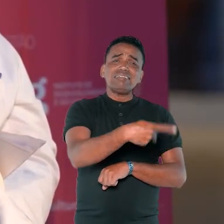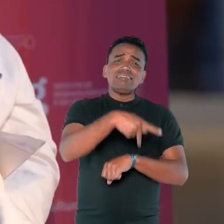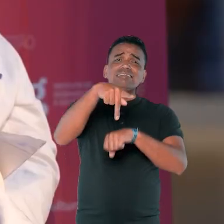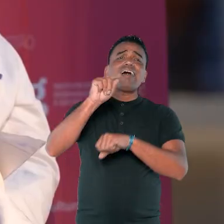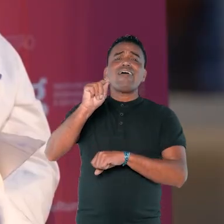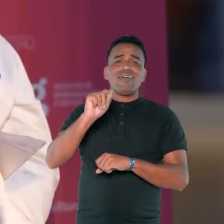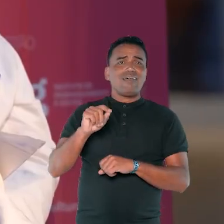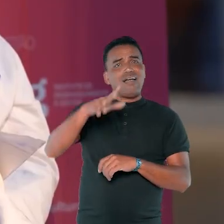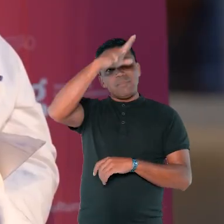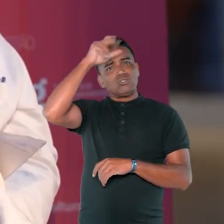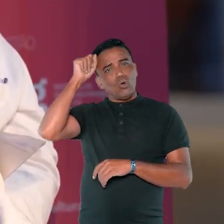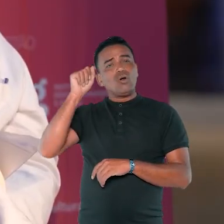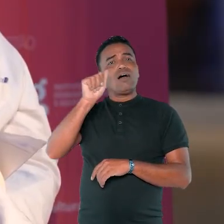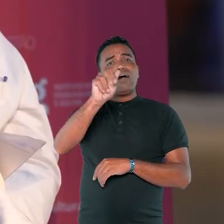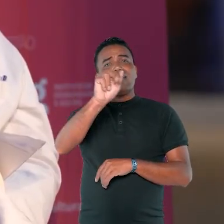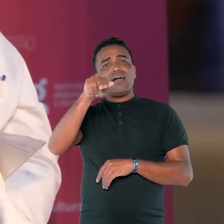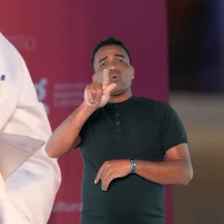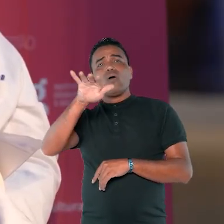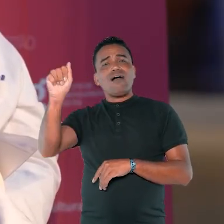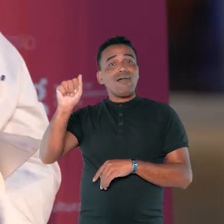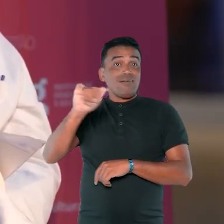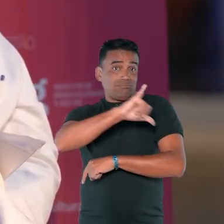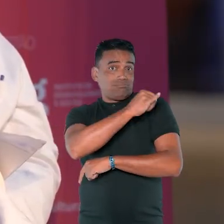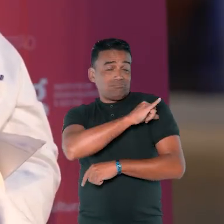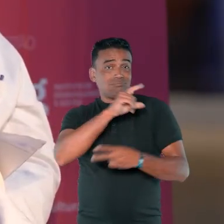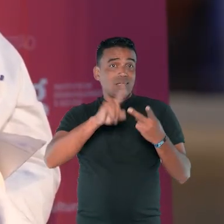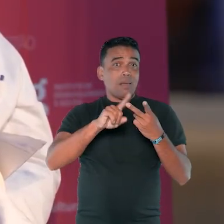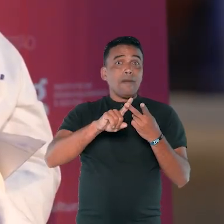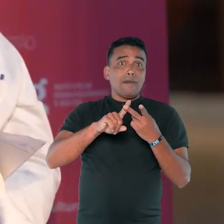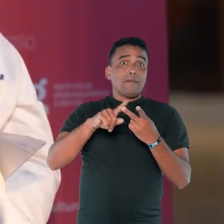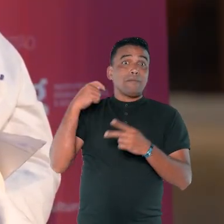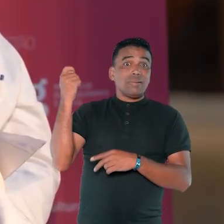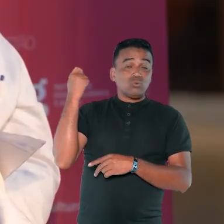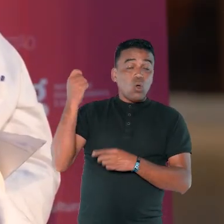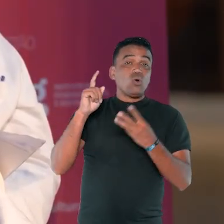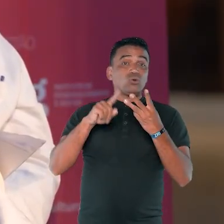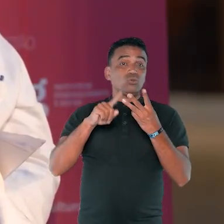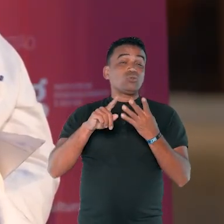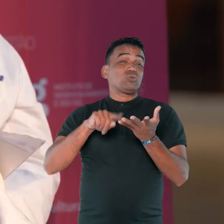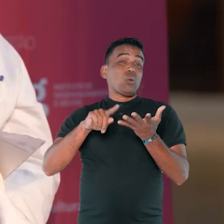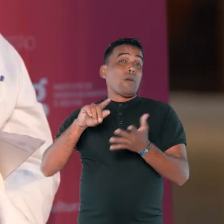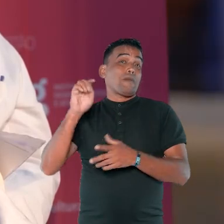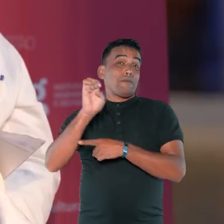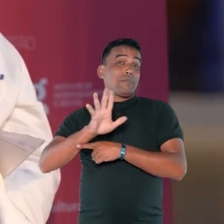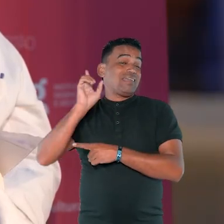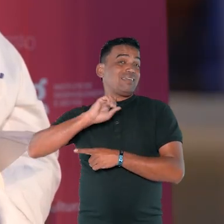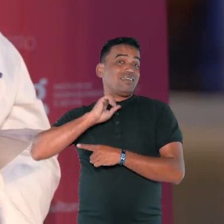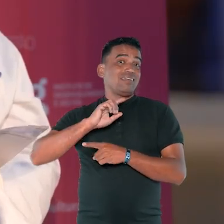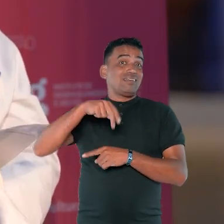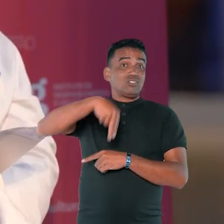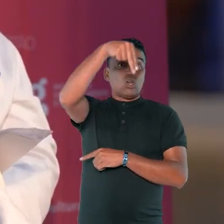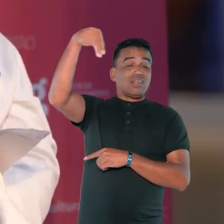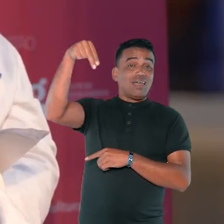no Araguaia, na Baixada Fluminense, Mato Grosso, Minas Gerais e no Nordeste, tudo em paz.